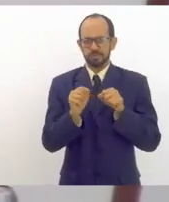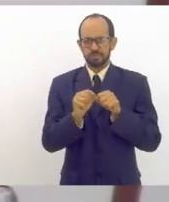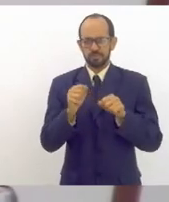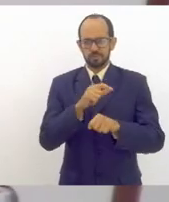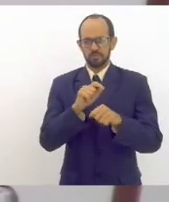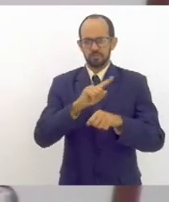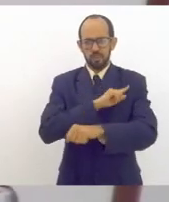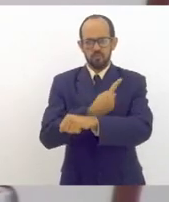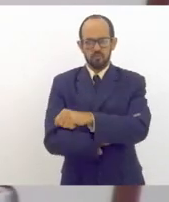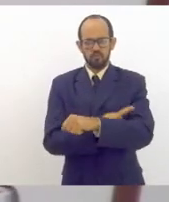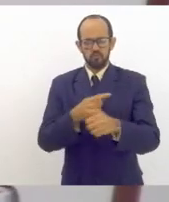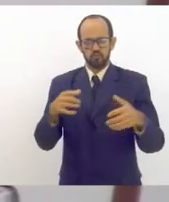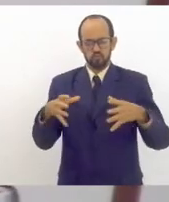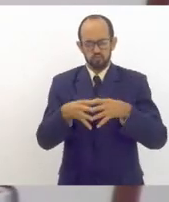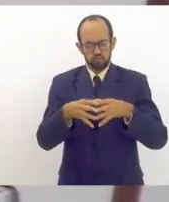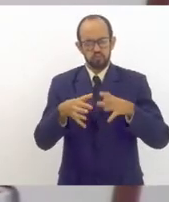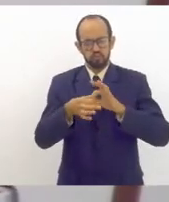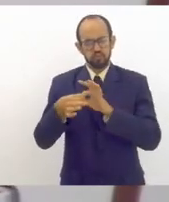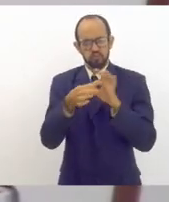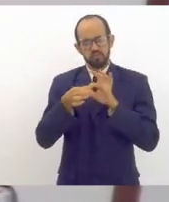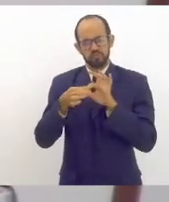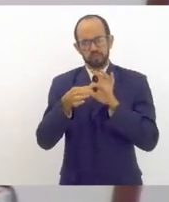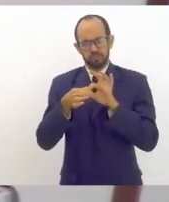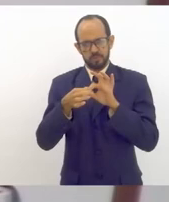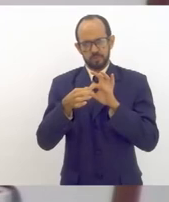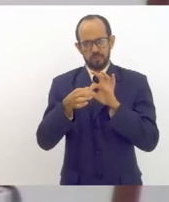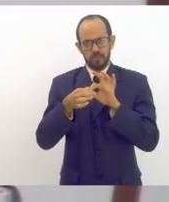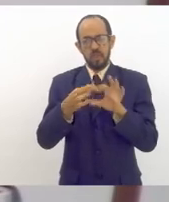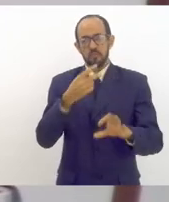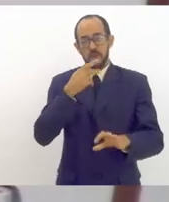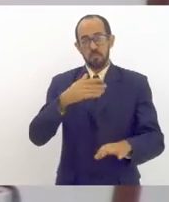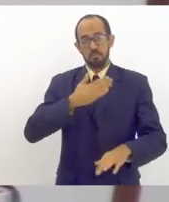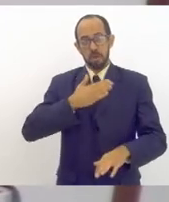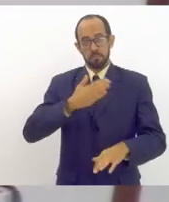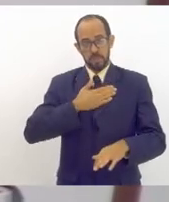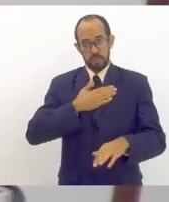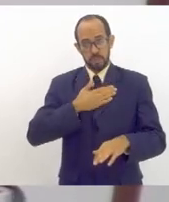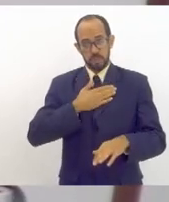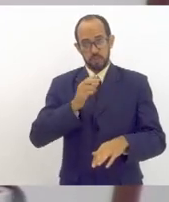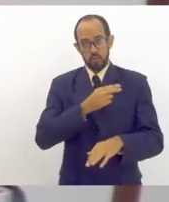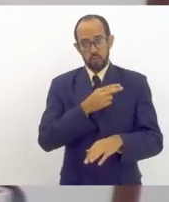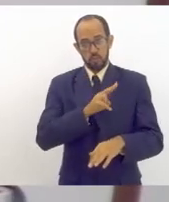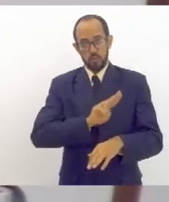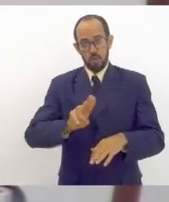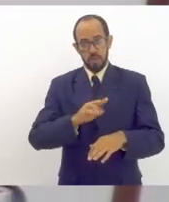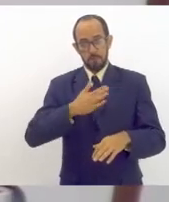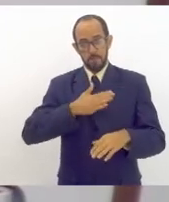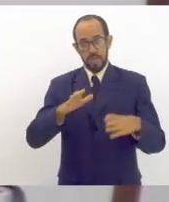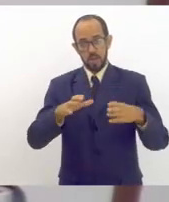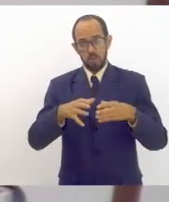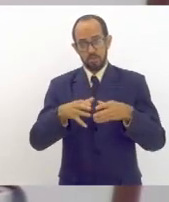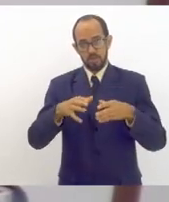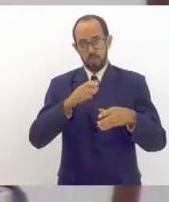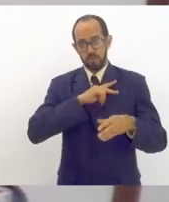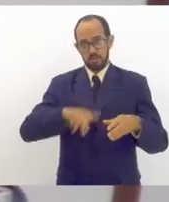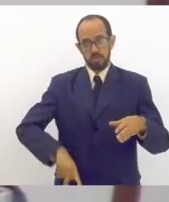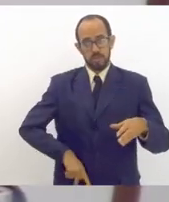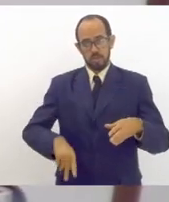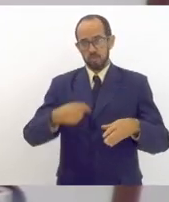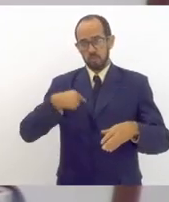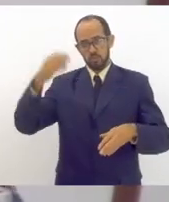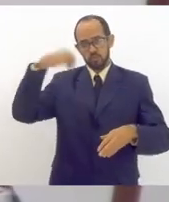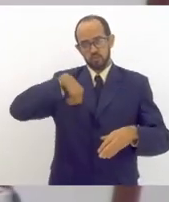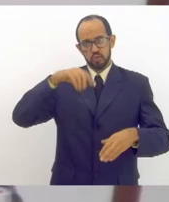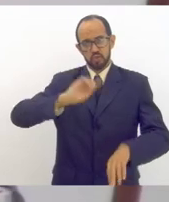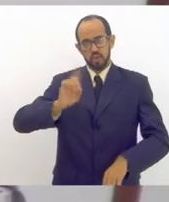grande e continue mas assim eu falo por mim em nome da comissão que agora é o presídio irmão não vou desistir não vou dar um